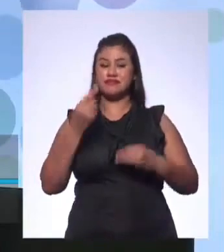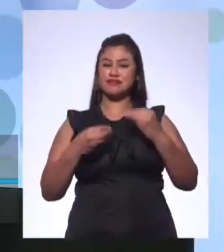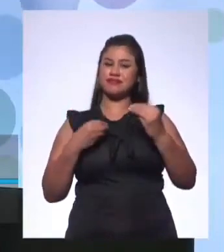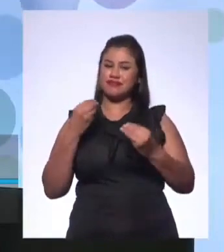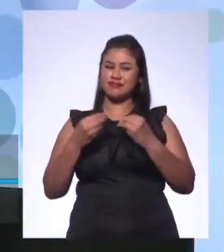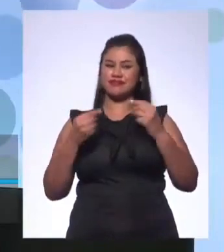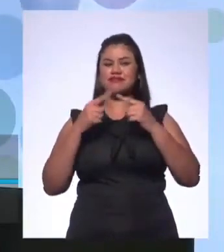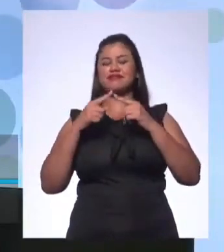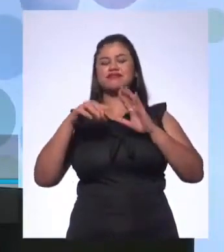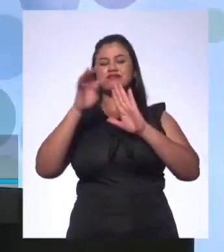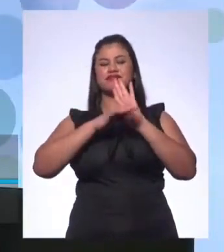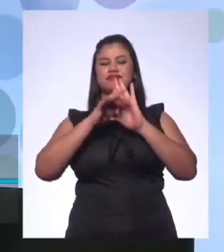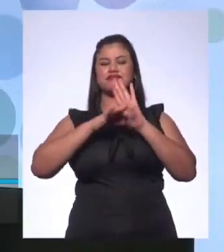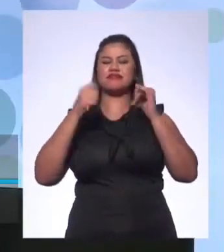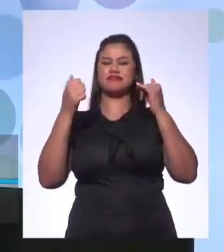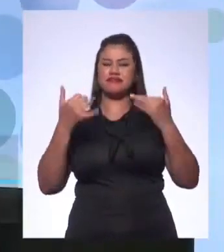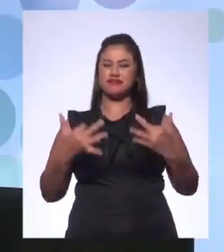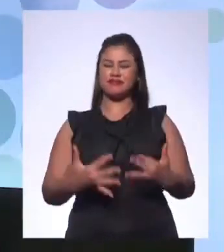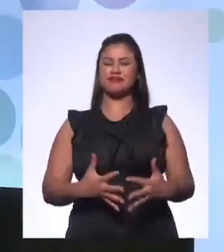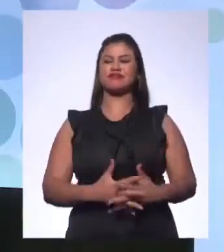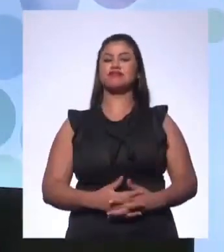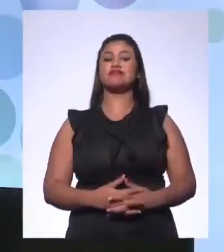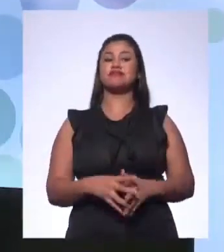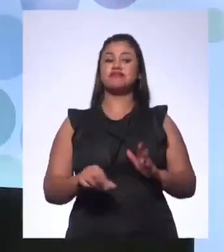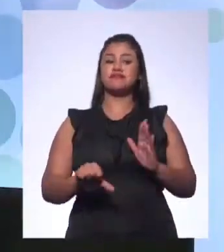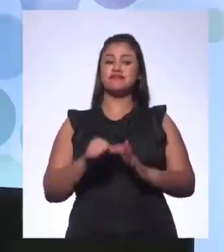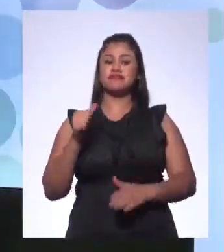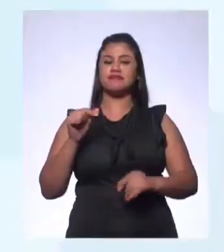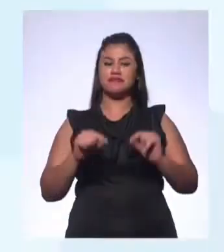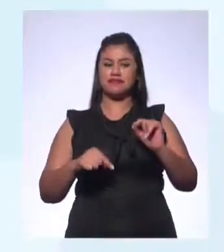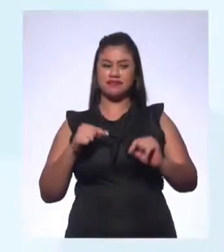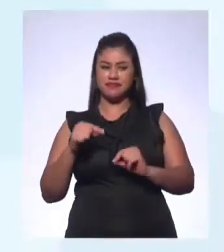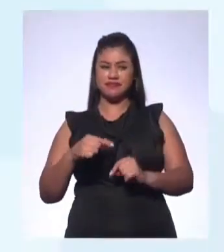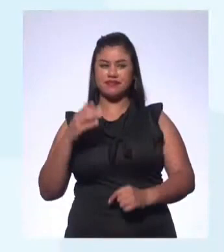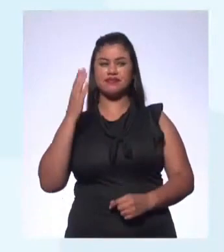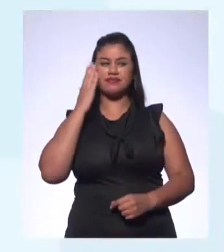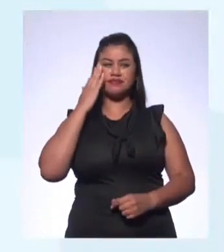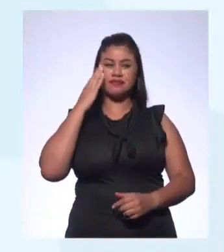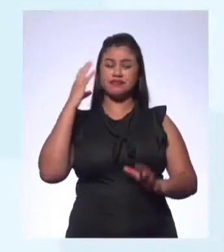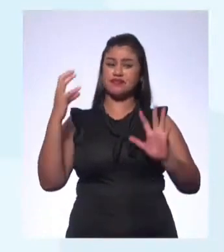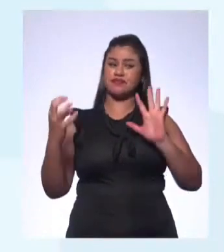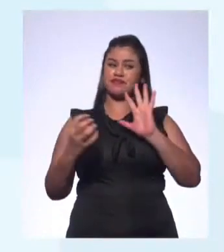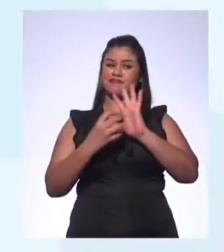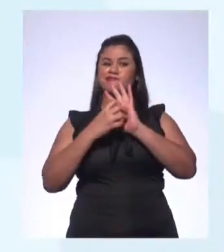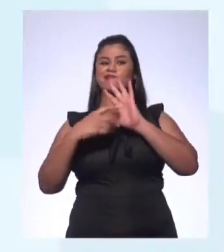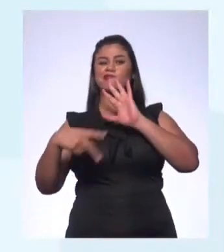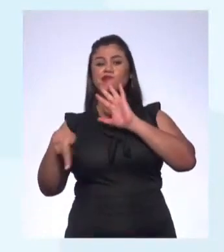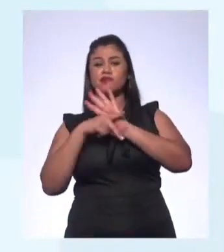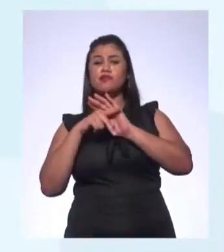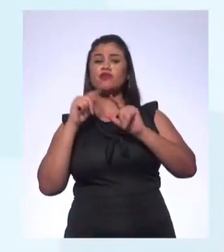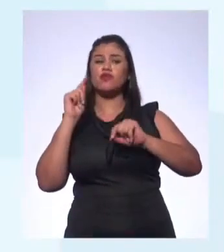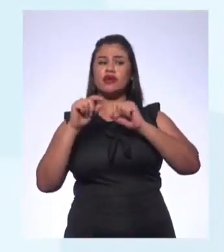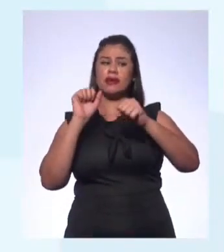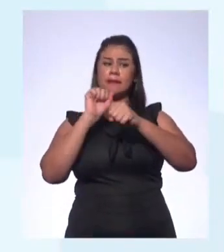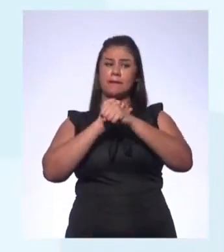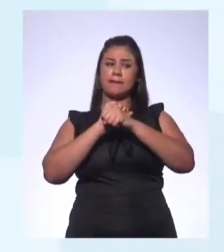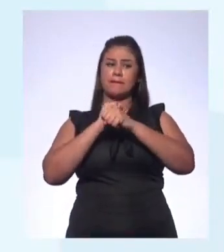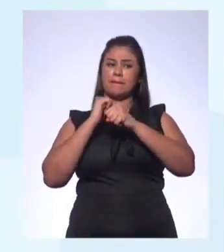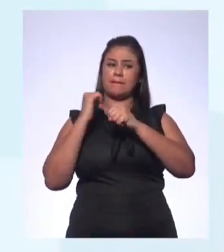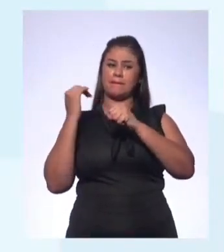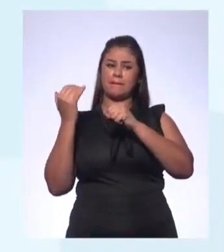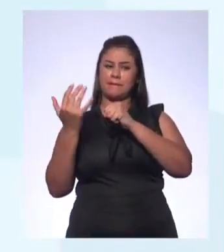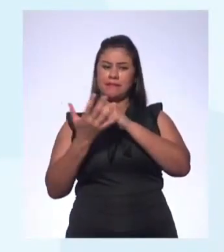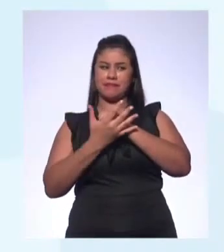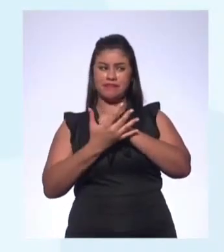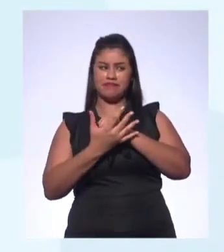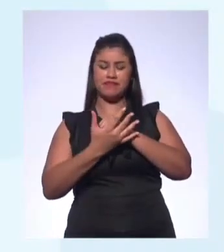texto está falando. Então, a primeira coisa que eu sei aqui é que o impacto, né, da pandemia, se sair torto, vocês não dão atenção se eu subir o